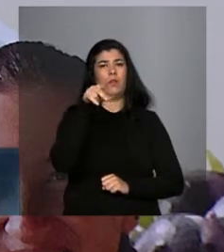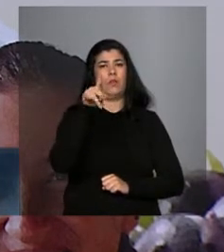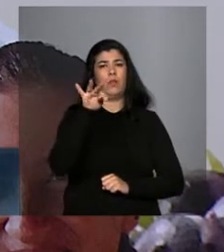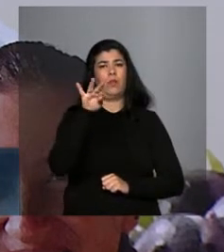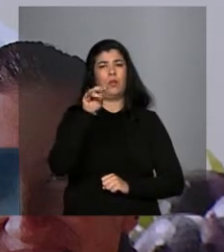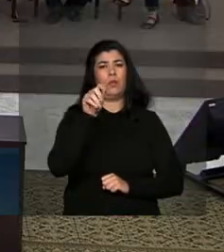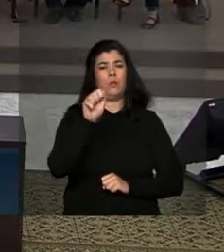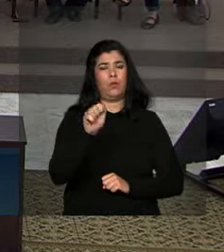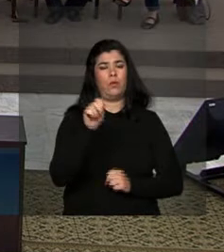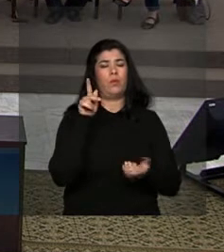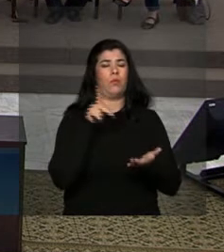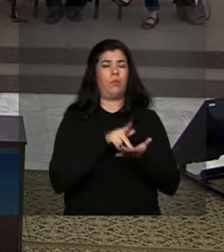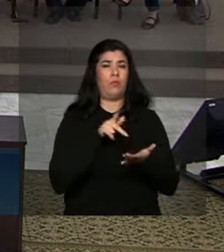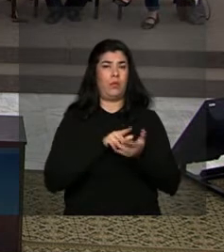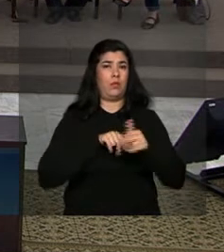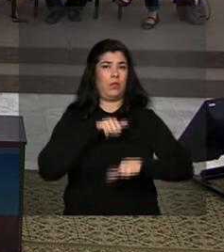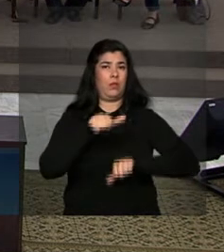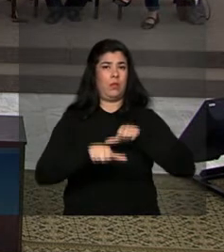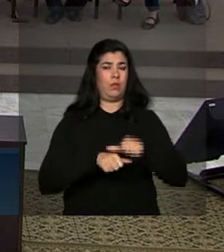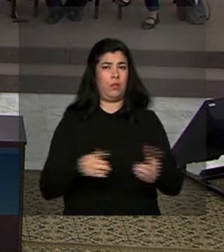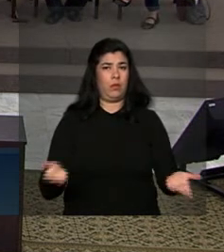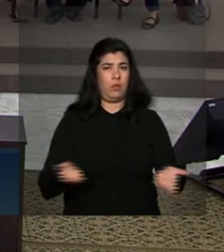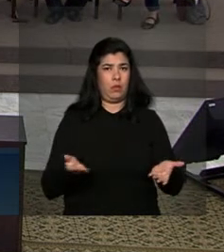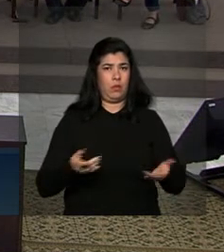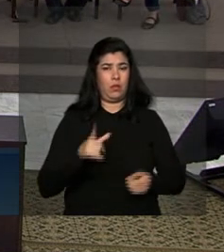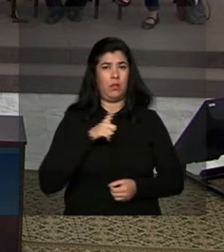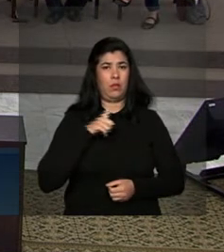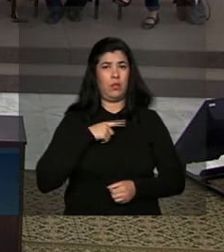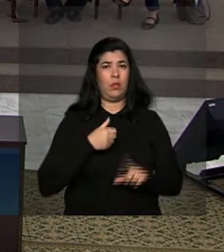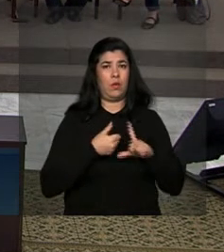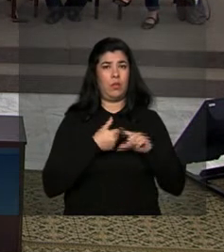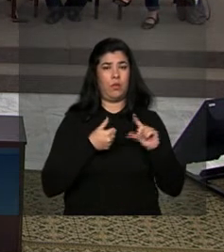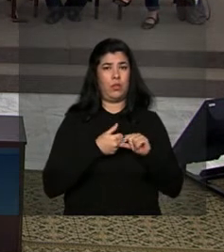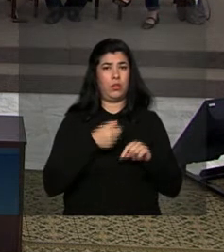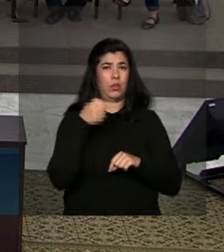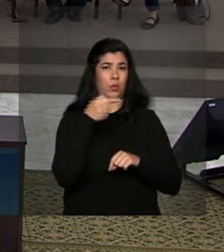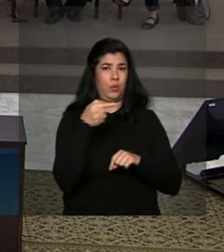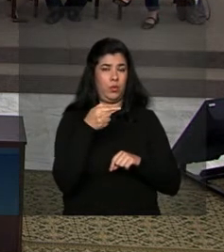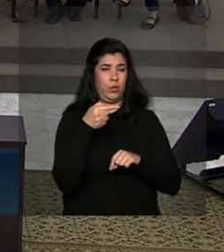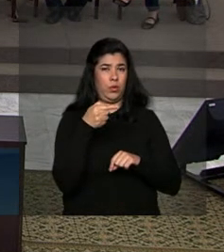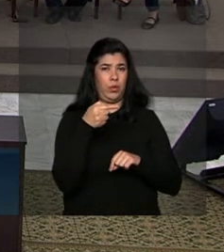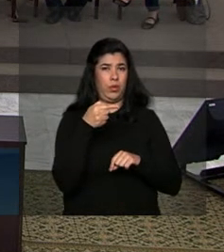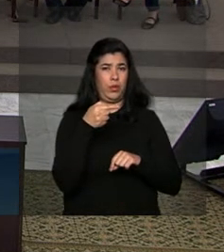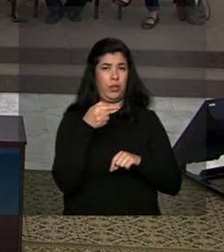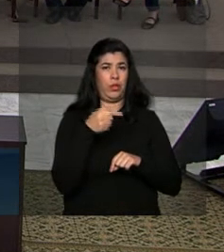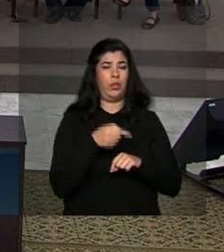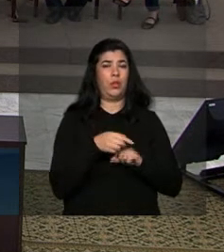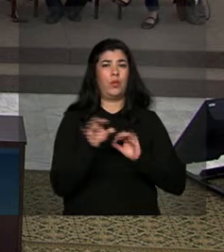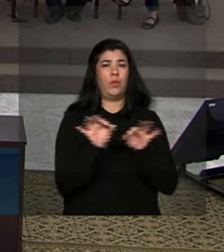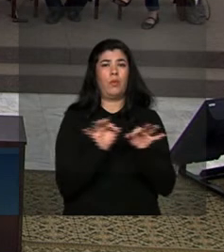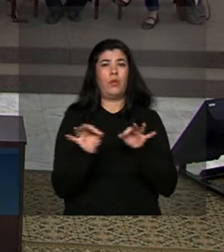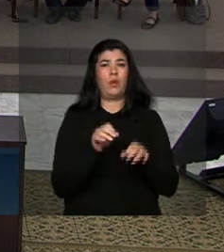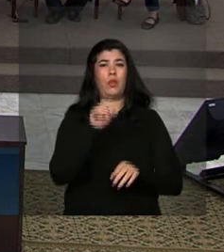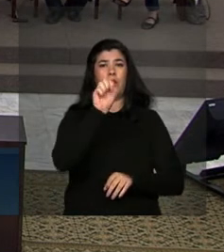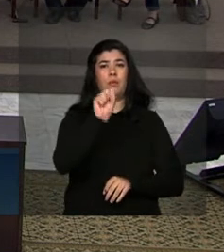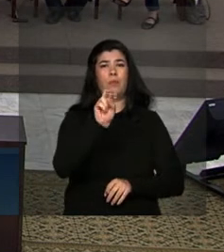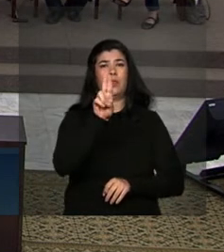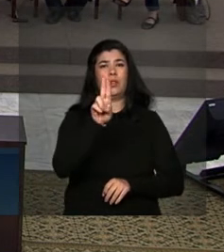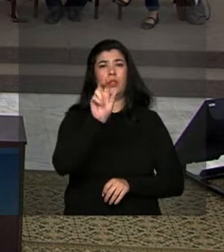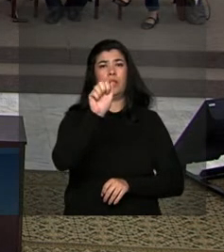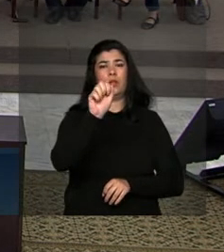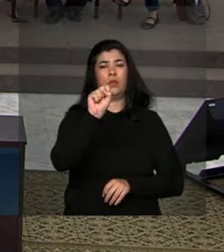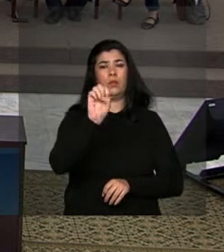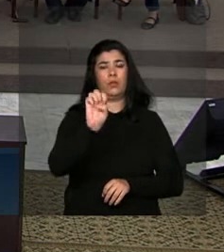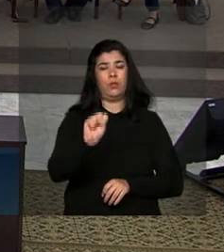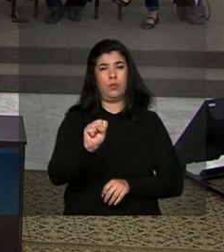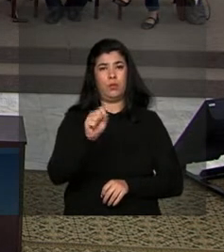plano. Eu já disse que é o artigo 7 do SUASA que vai permitir que